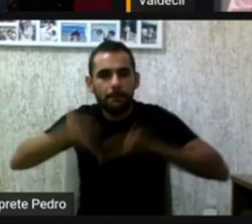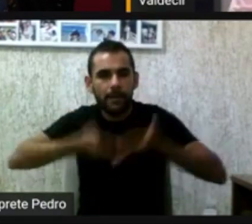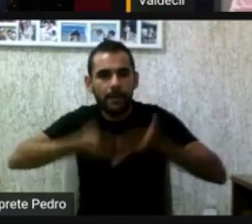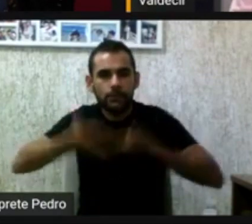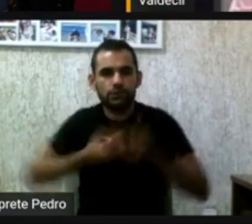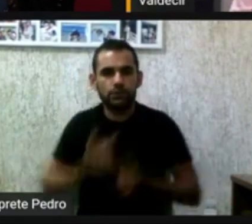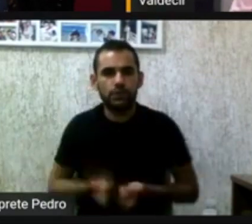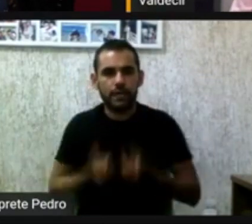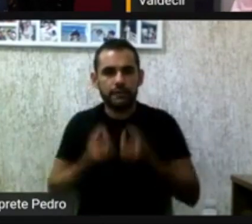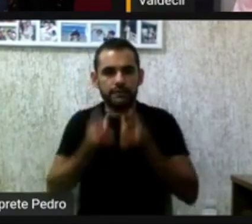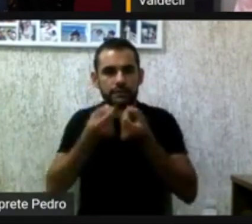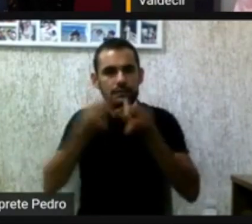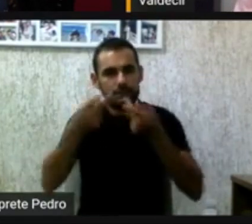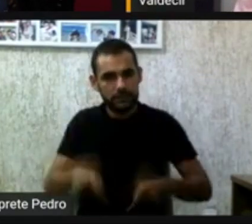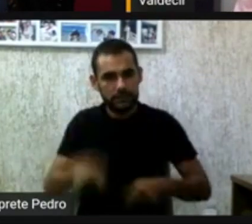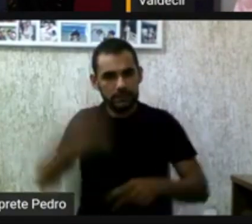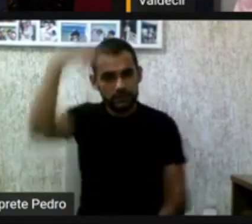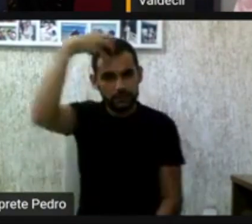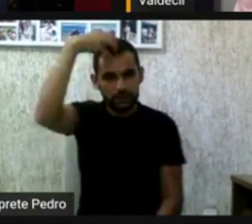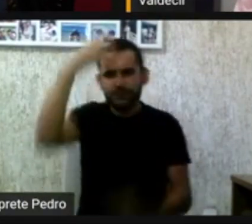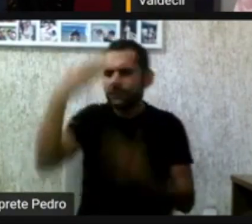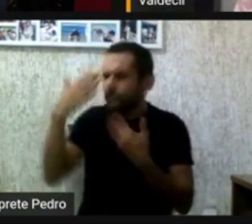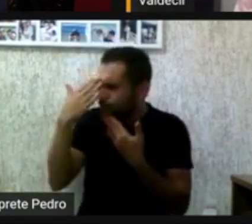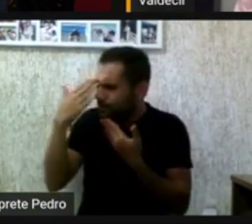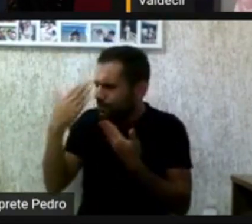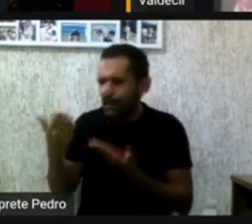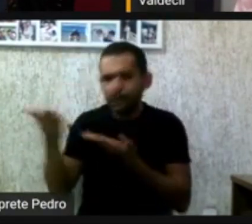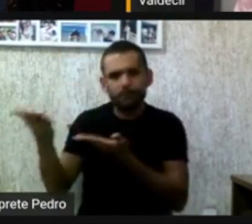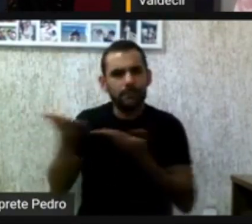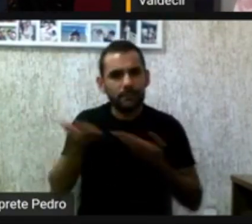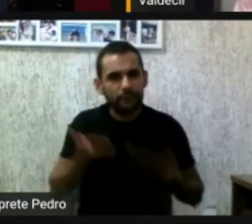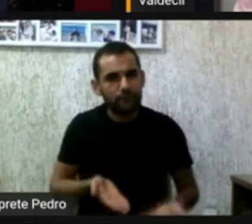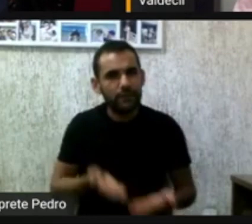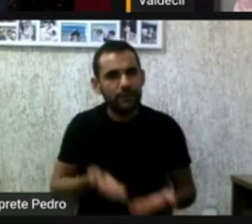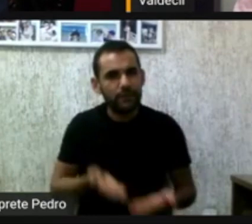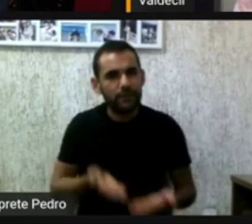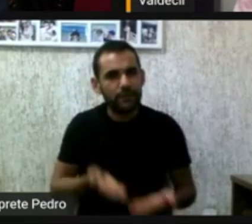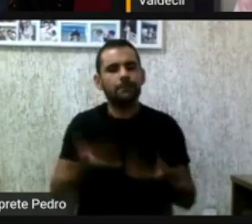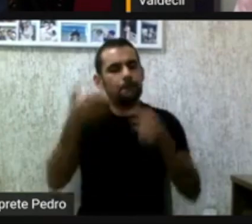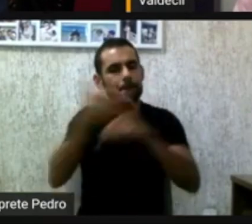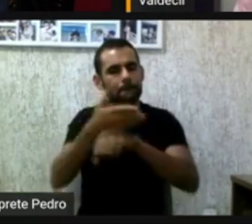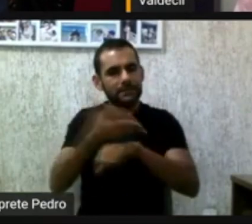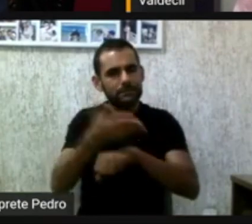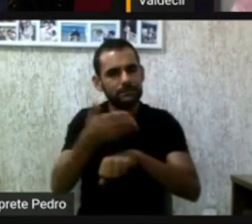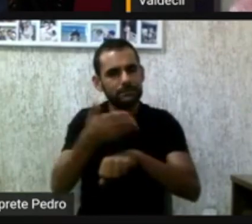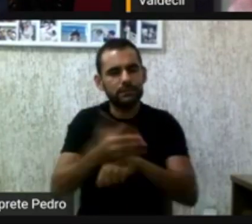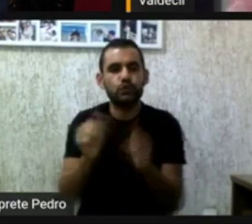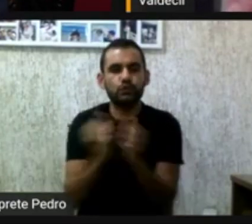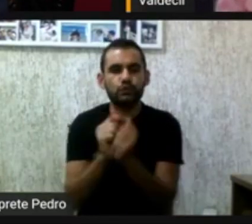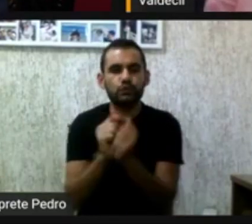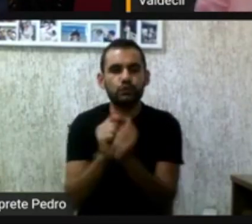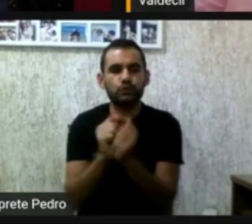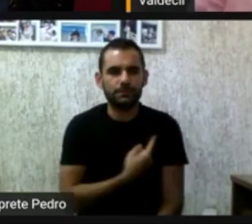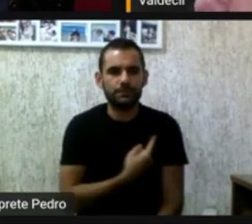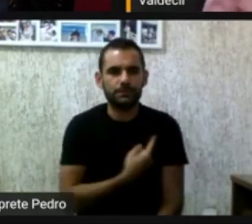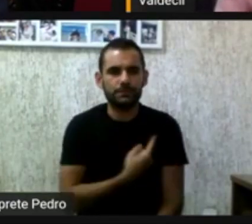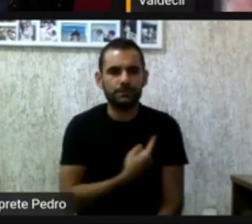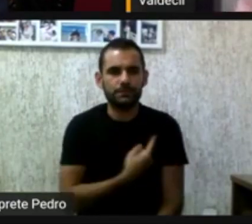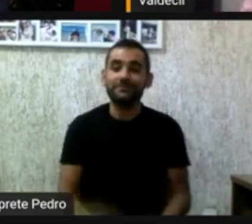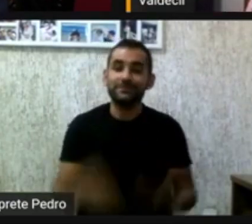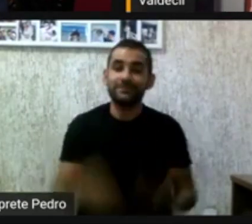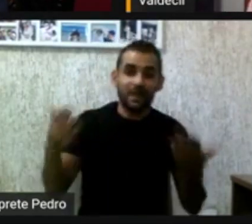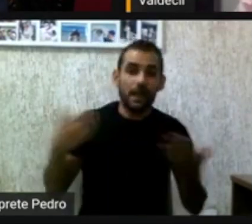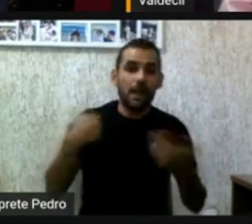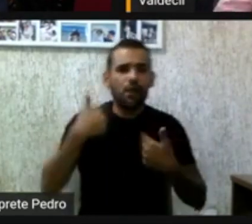Valdecir, mais uma vez, muito obrigado e seja bem-vindo aí a mais uma participação conosco. Adriano, eu que agradeço